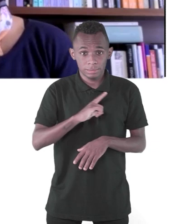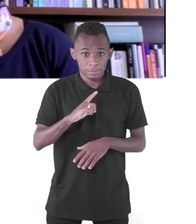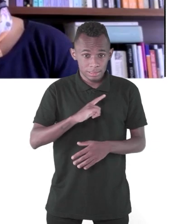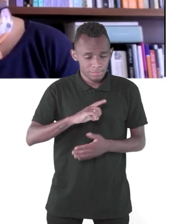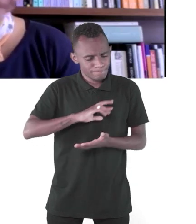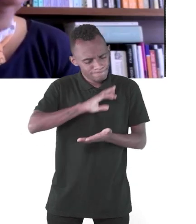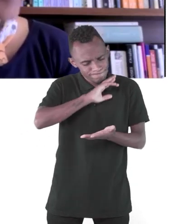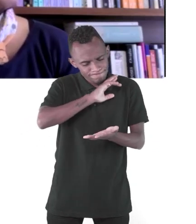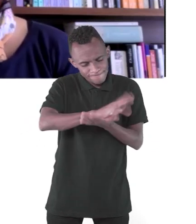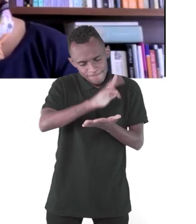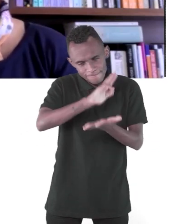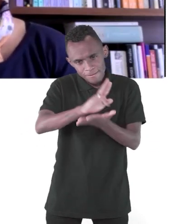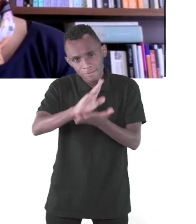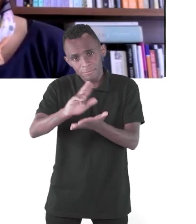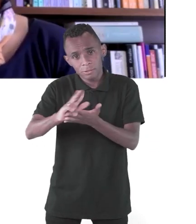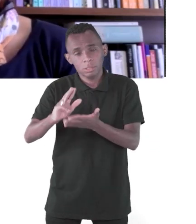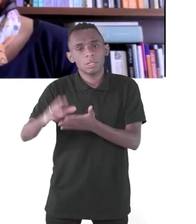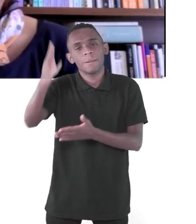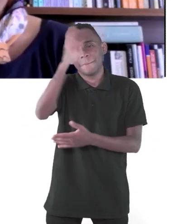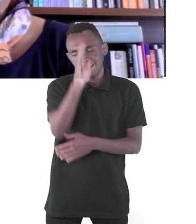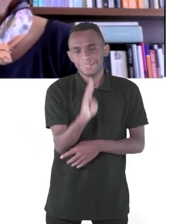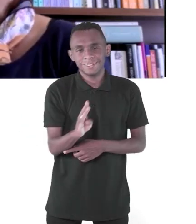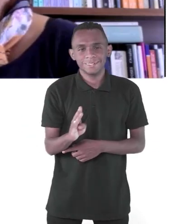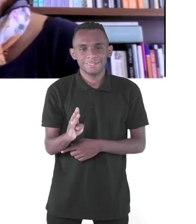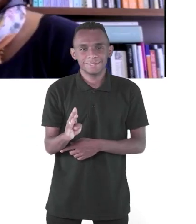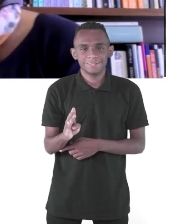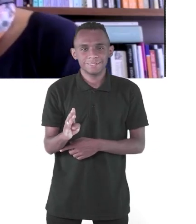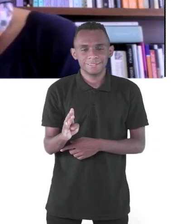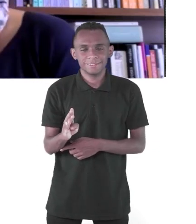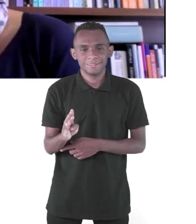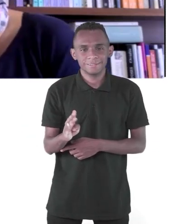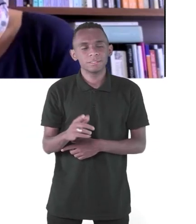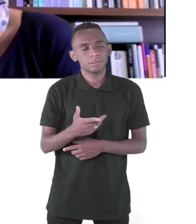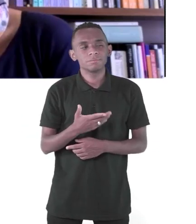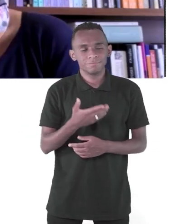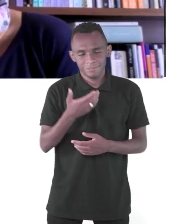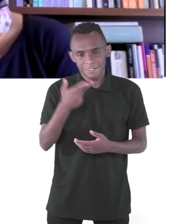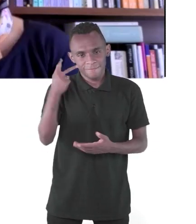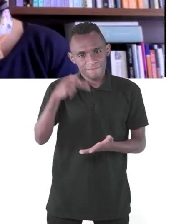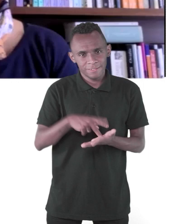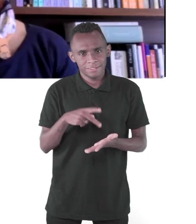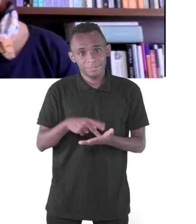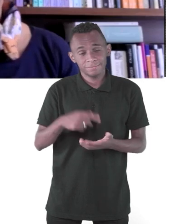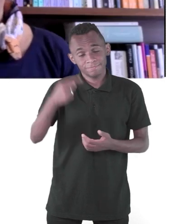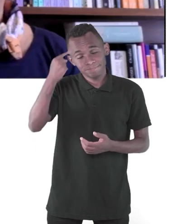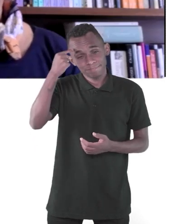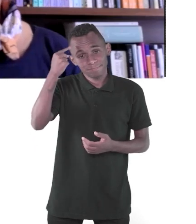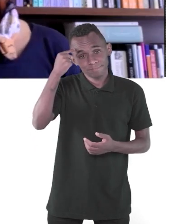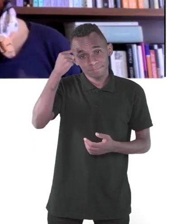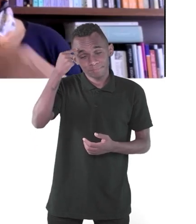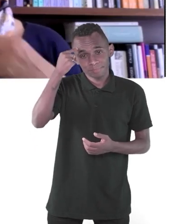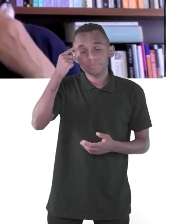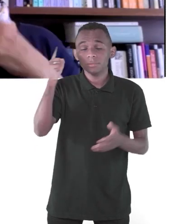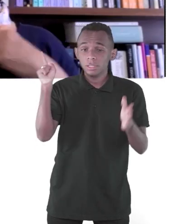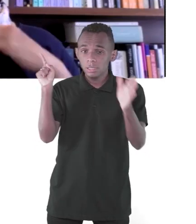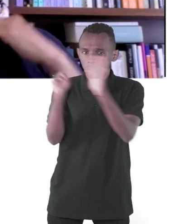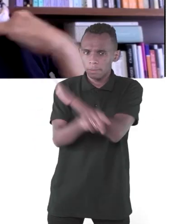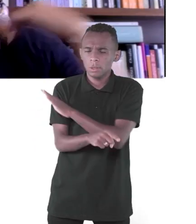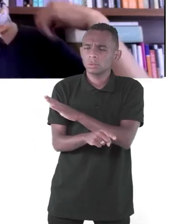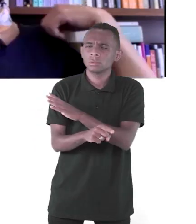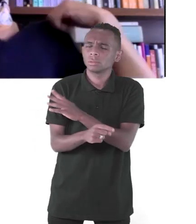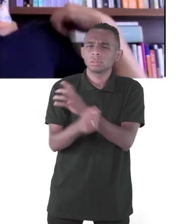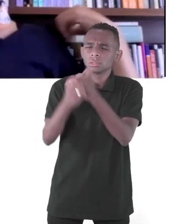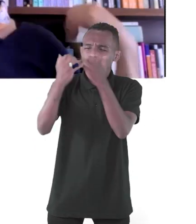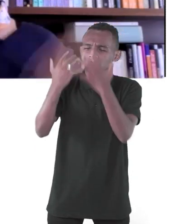músicas em brasilês. Exato, é por aí mesmo, Afonso, você tem toda a razão. Pensando aqui, gente, e até é uma